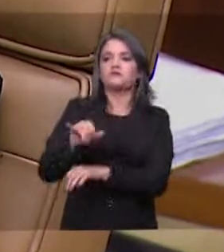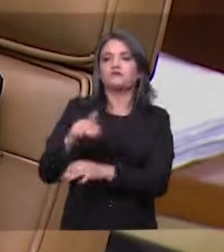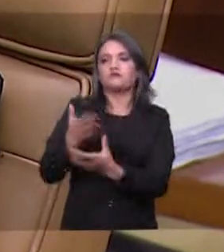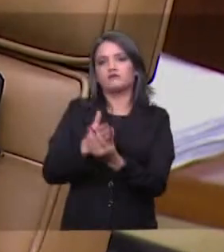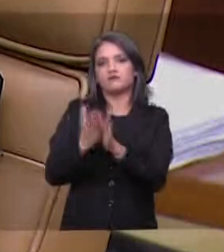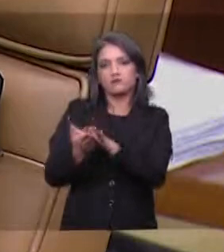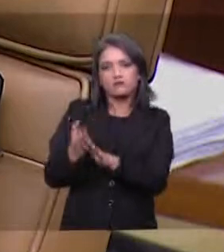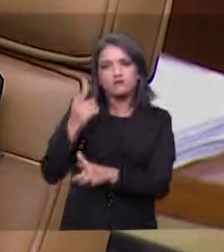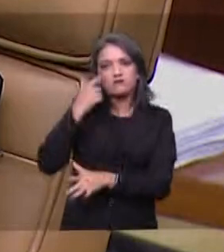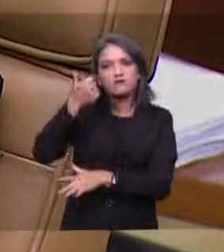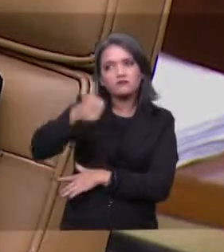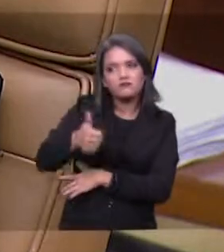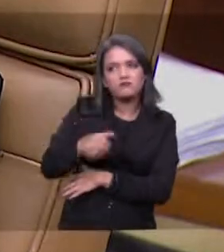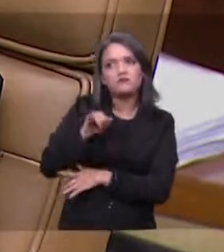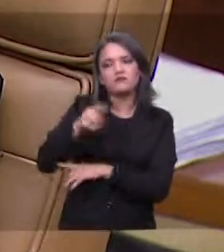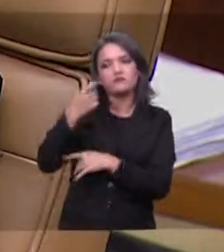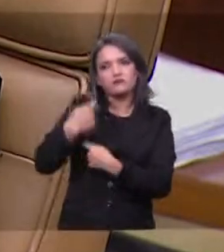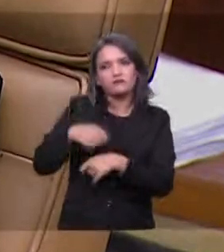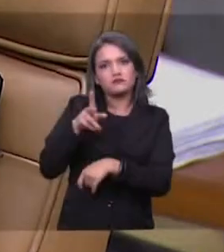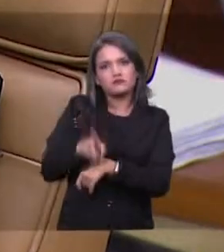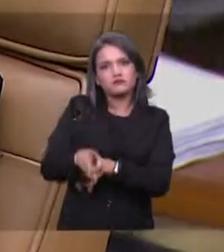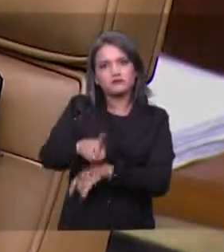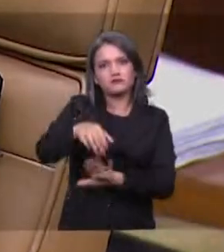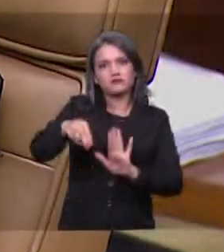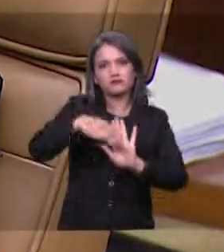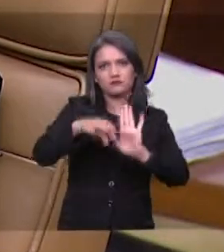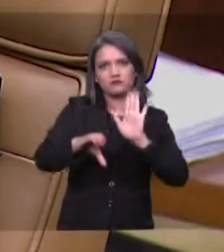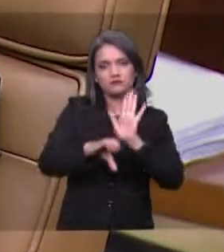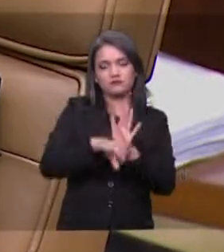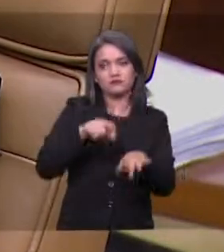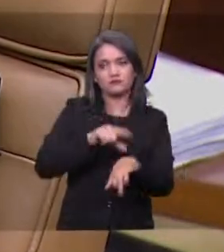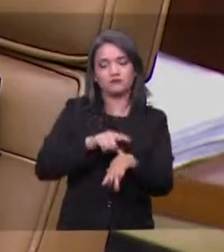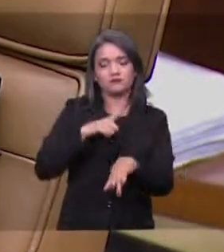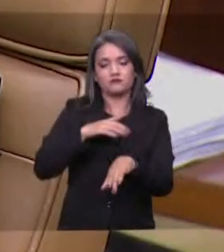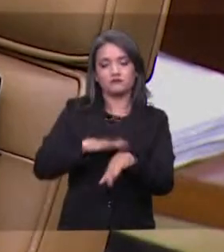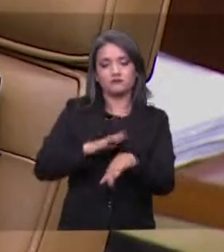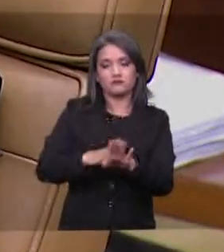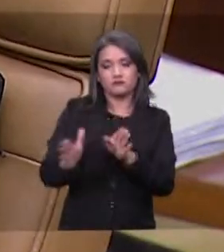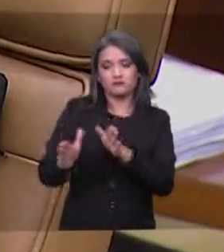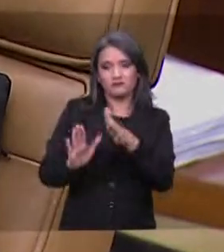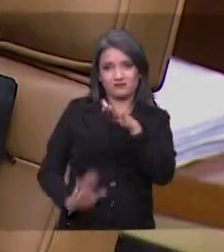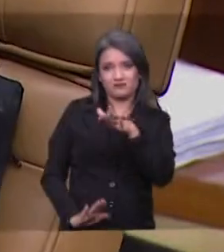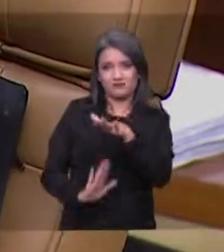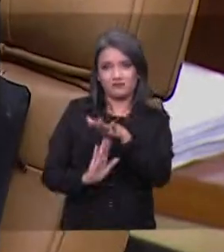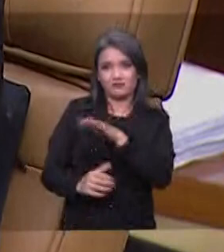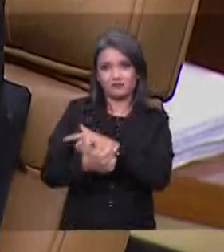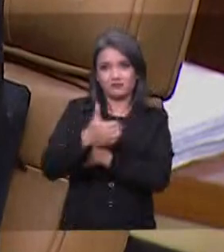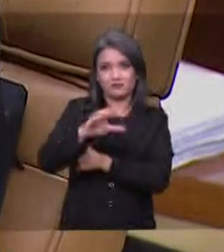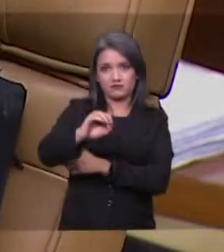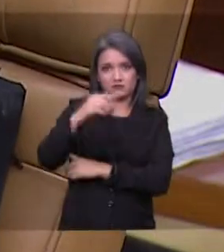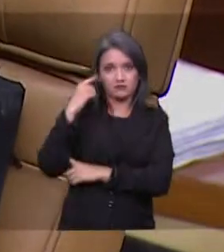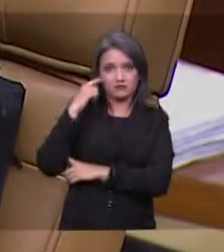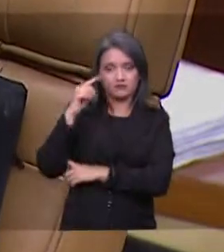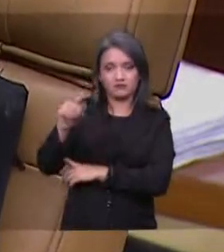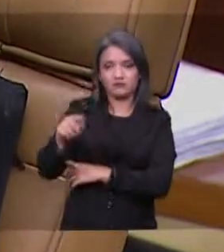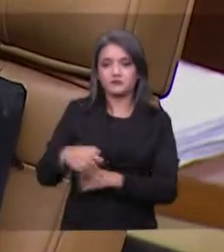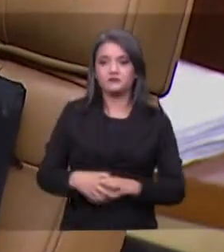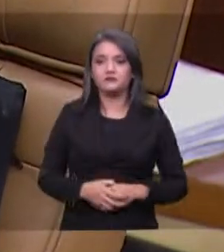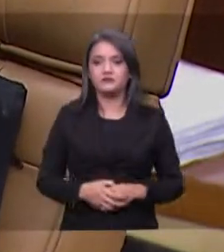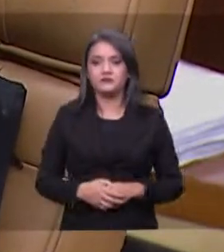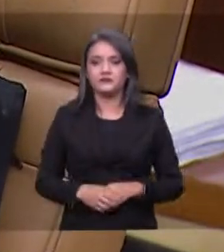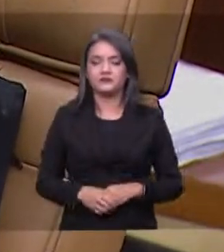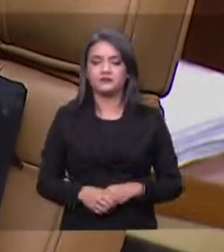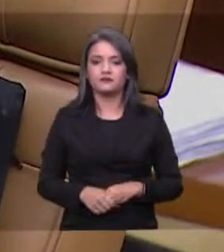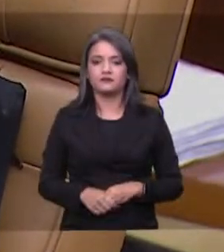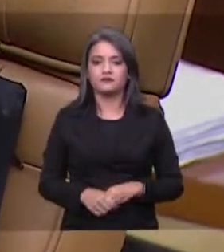necessidade das medidas cautelares em curso do prazo máximo de 10 dias. Aqui, senhora presidente,